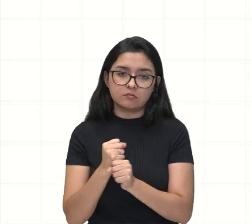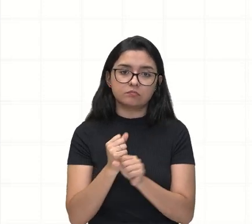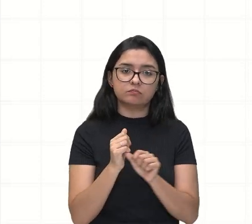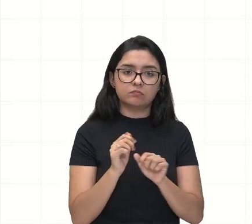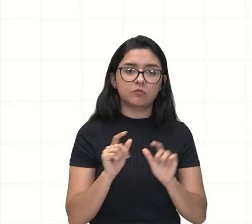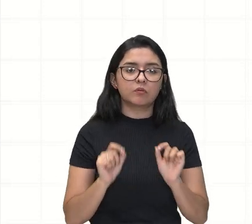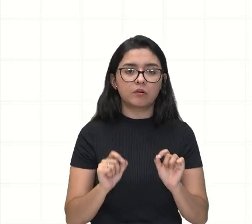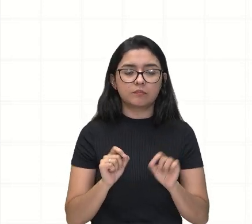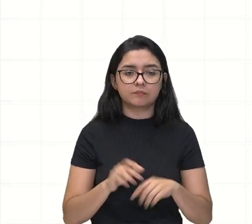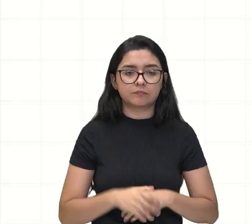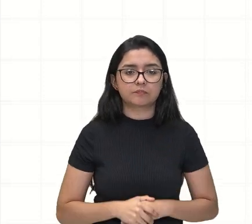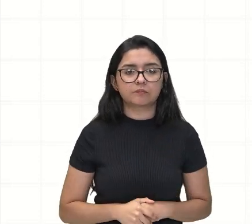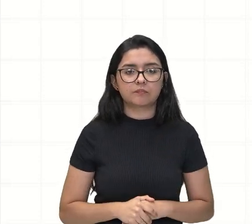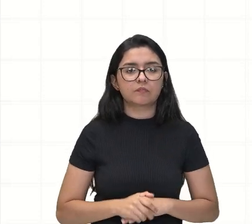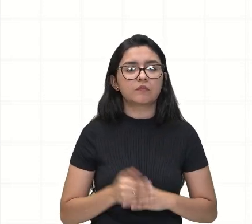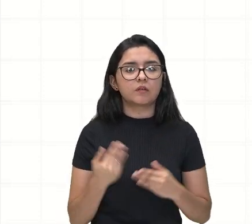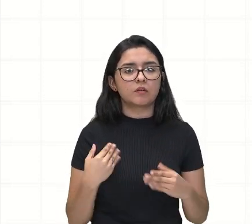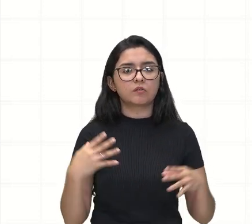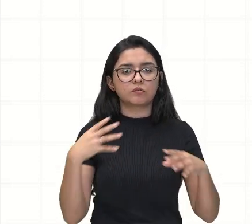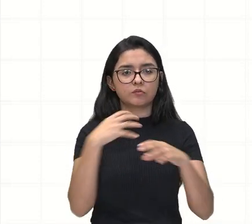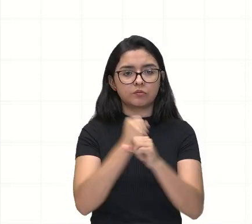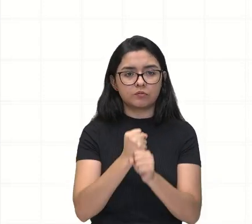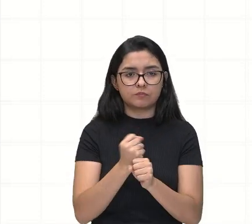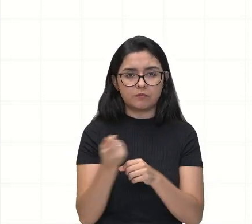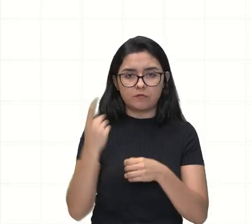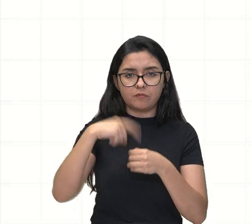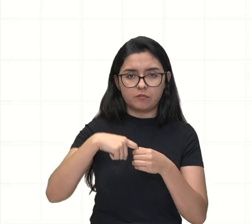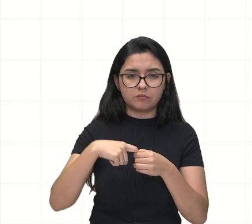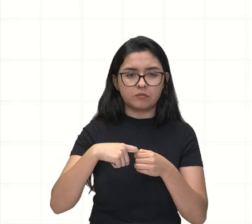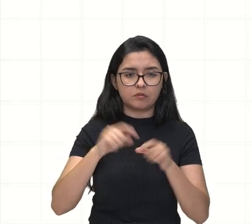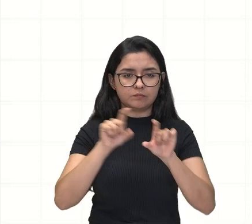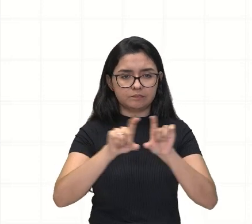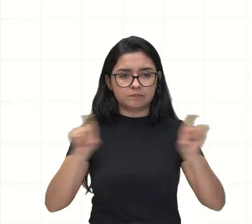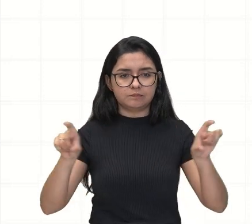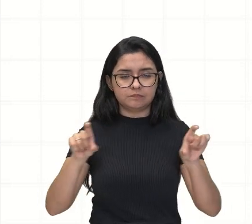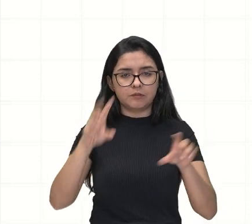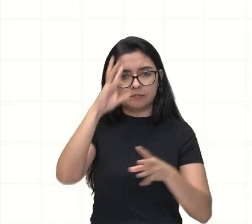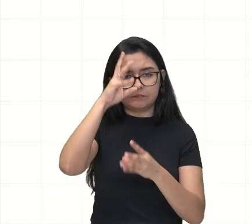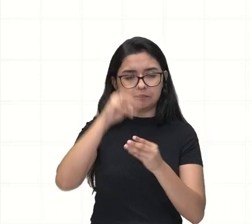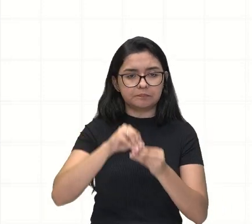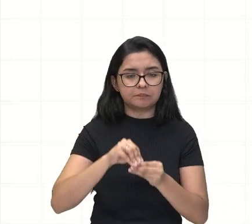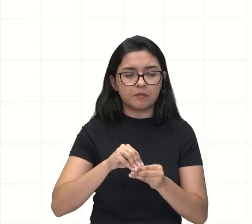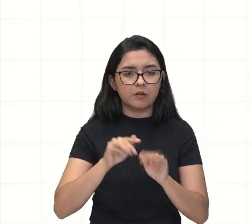que ao somar, vamos voltar aqui na nossa questão, só para a gente concluir o nosso raciocínio.